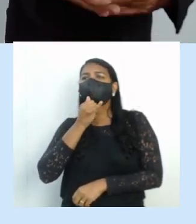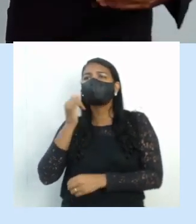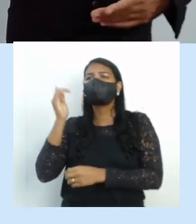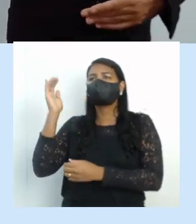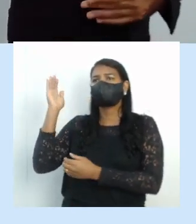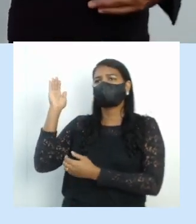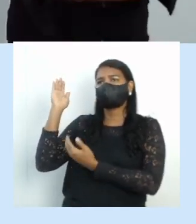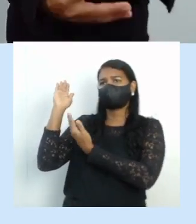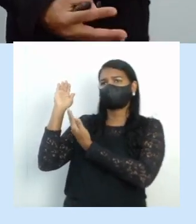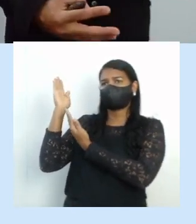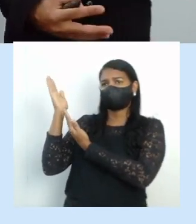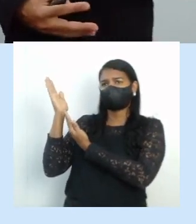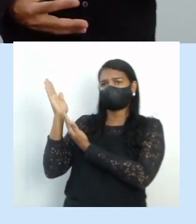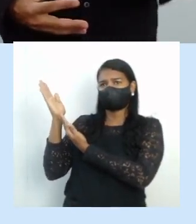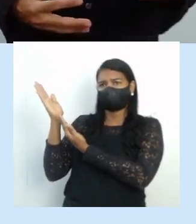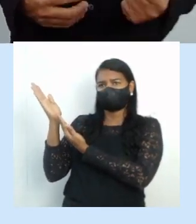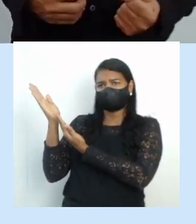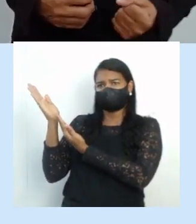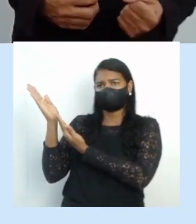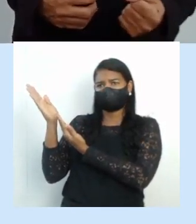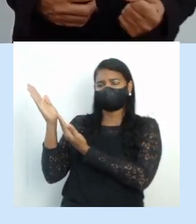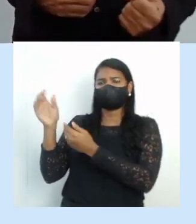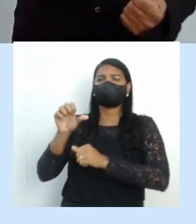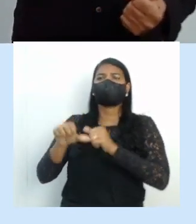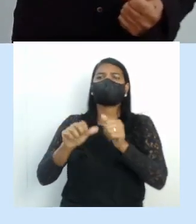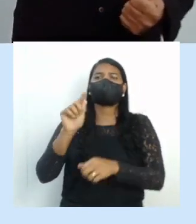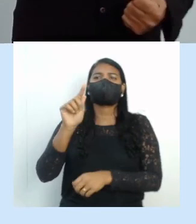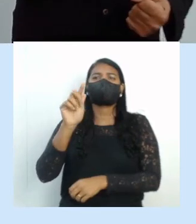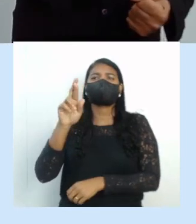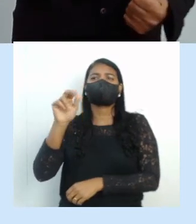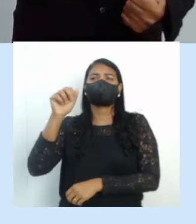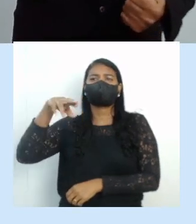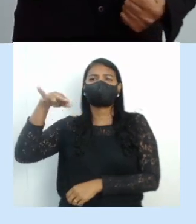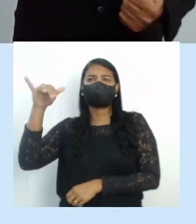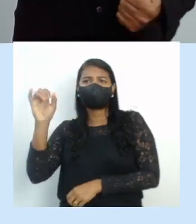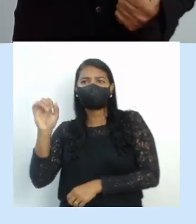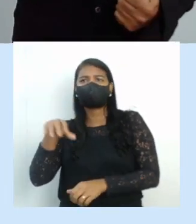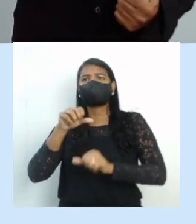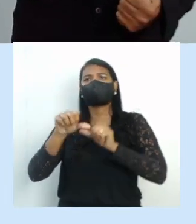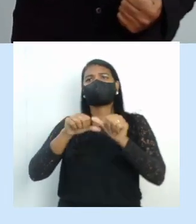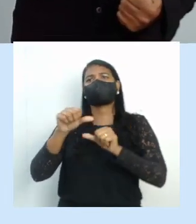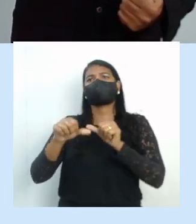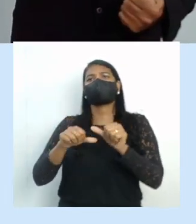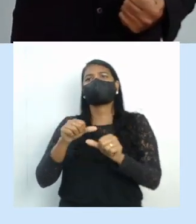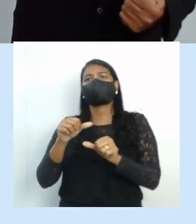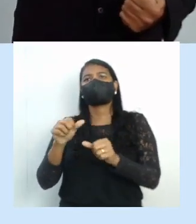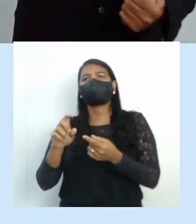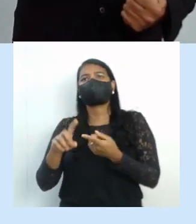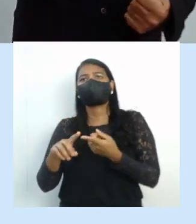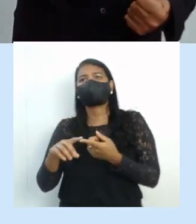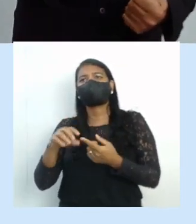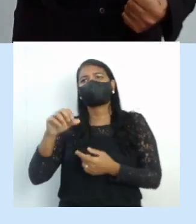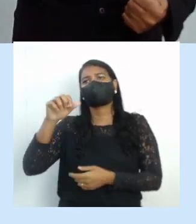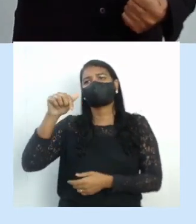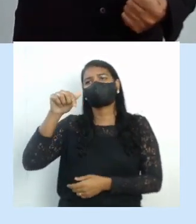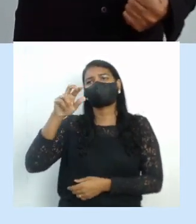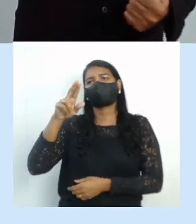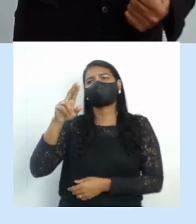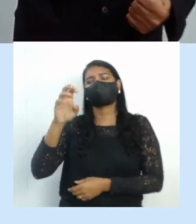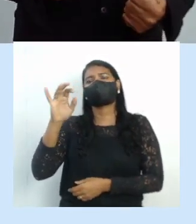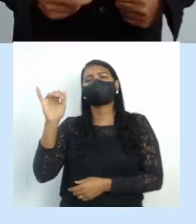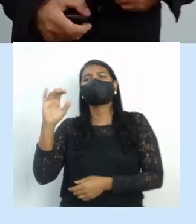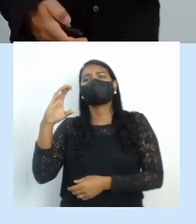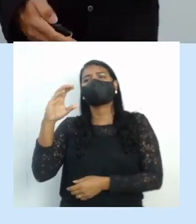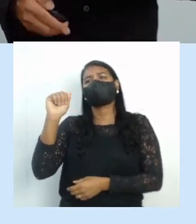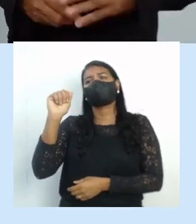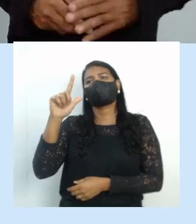transformaram. O granito, que se transformou em gneiss, o arenito, que se transformou em quartzito, o